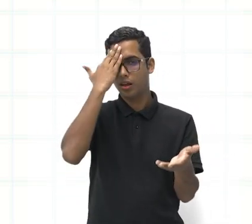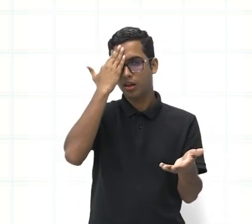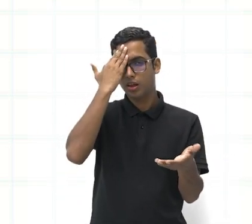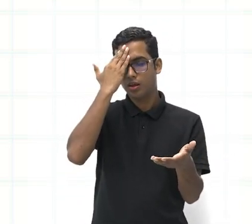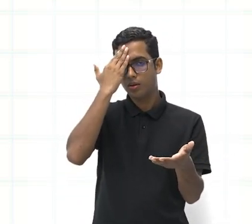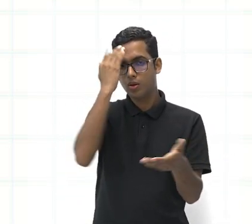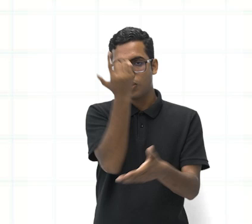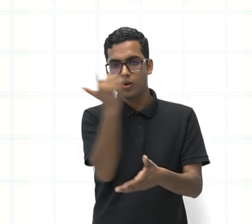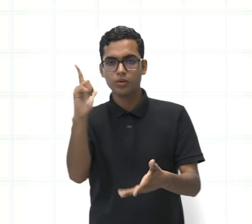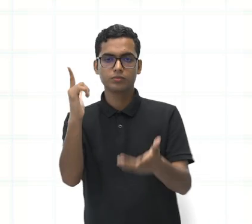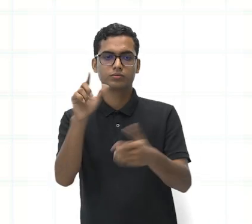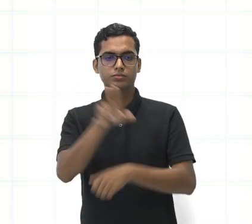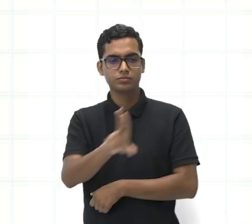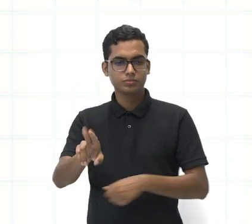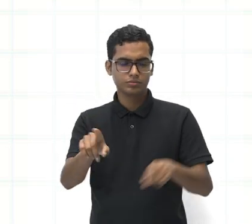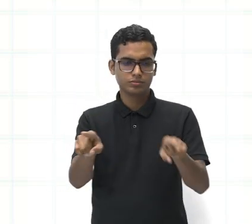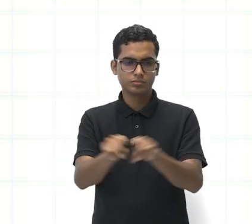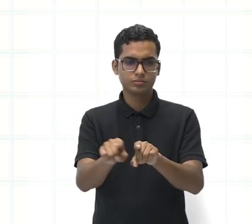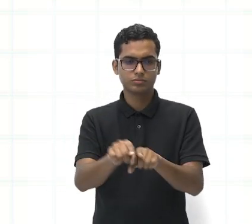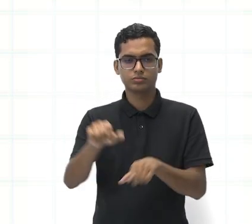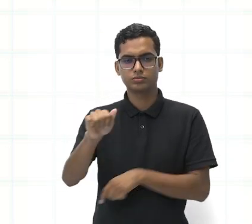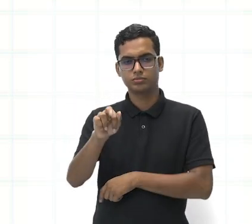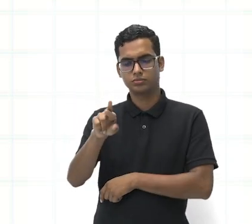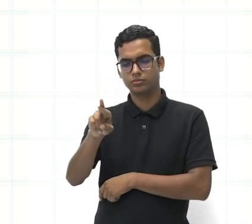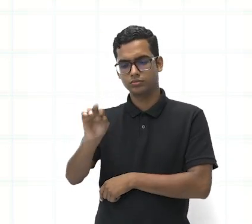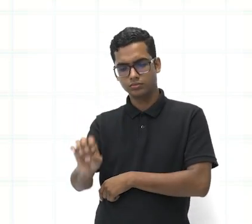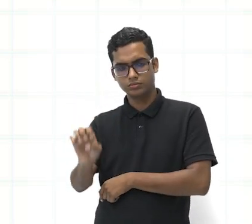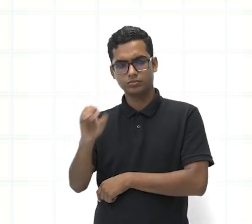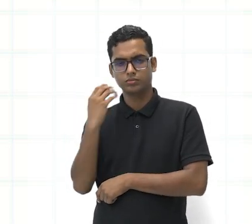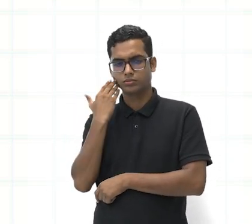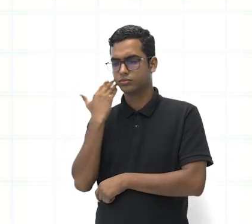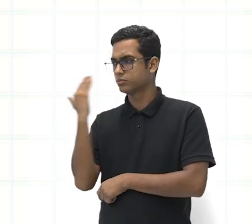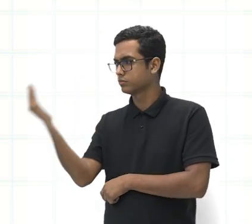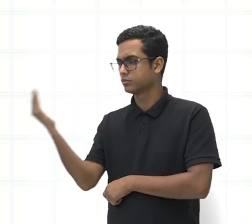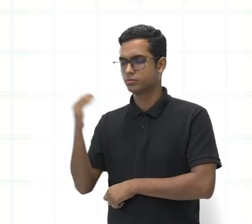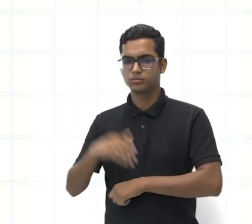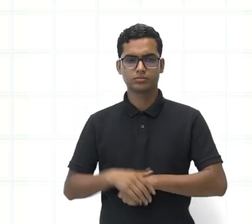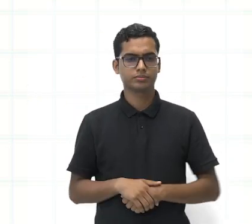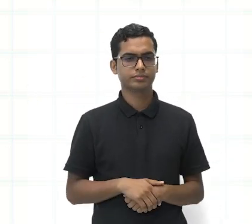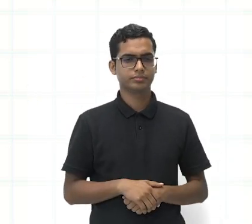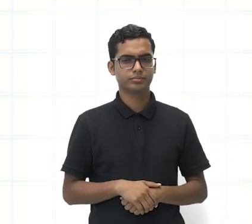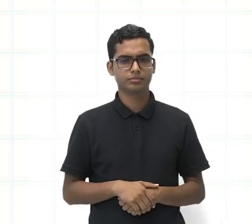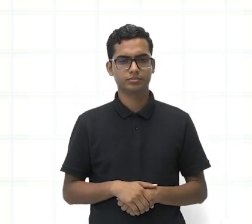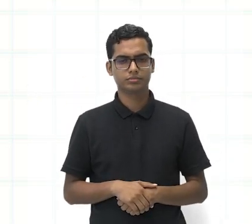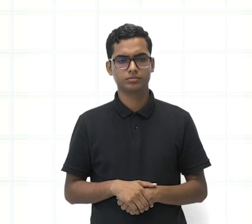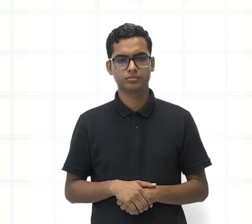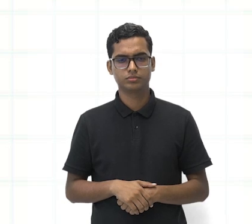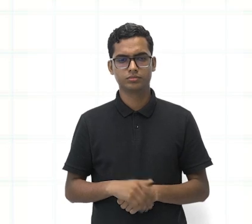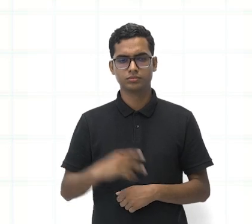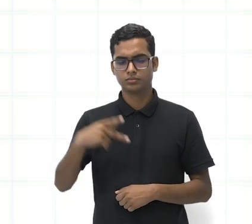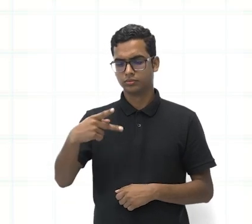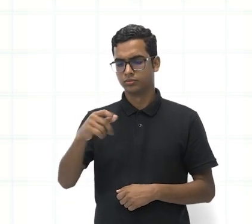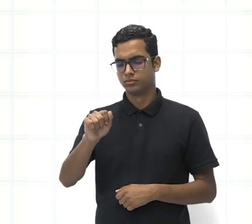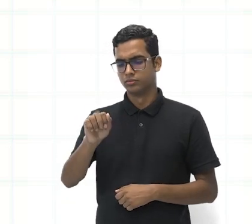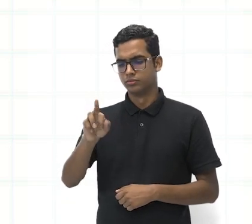um, portanto eu vou utilizar o are. What are your parents' name? A palavrinha parents,